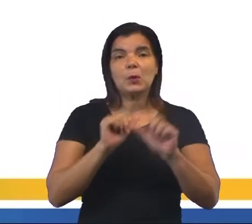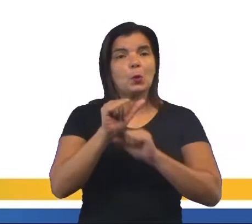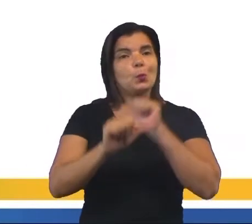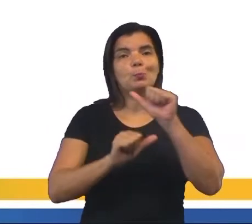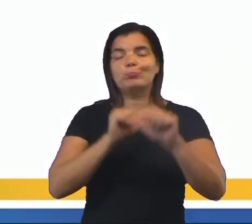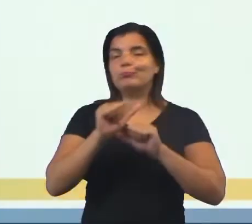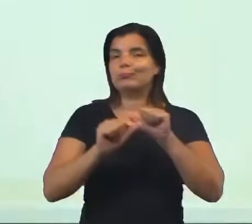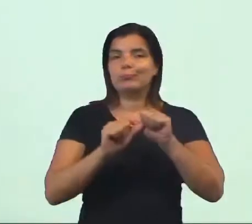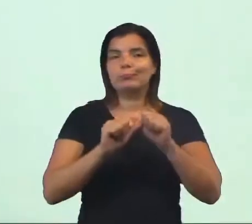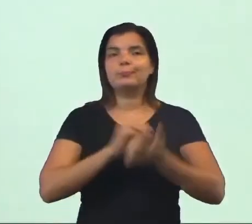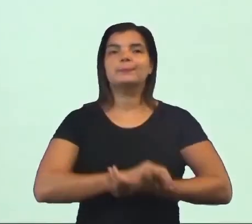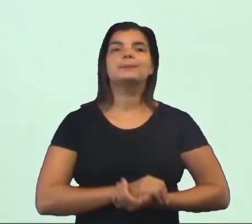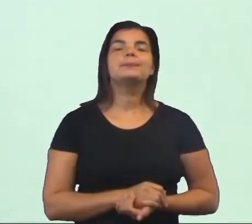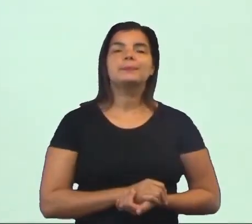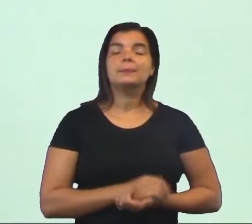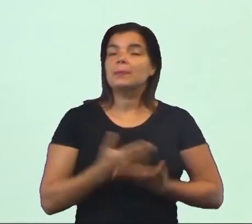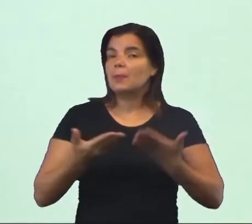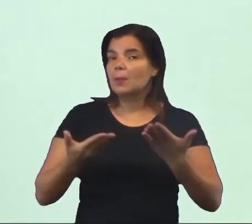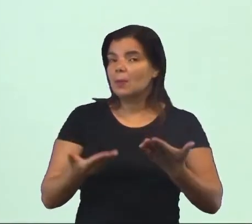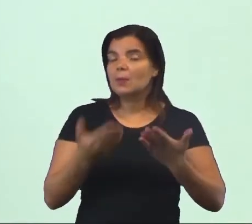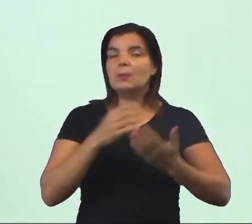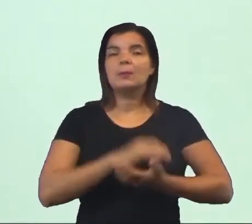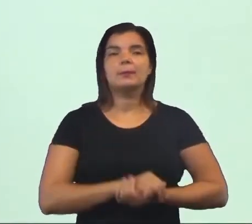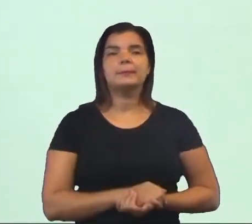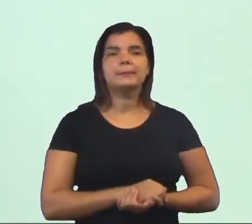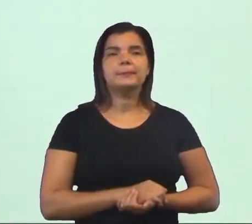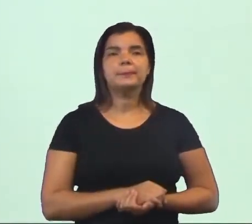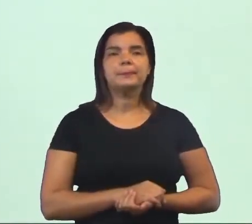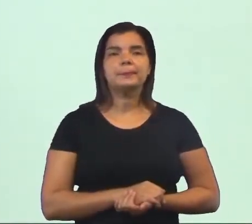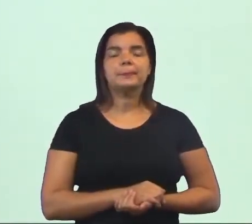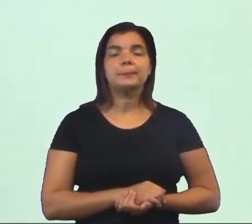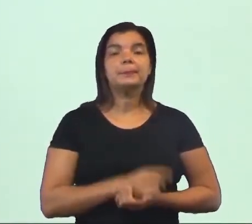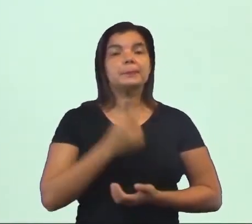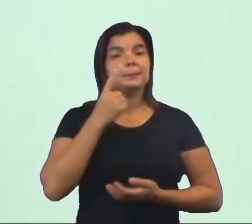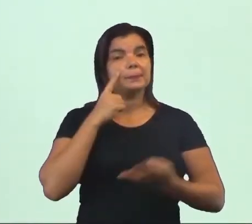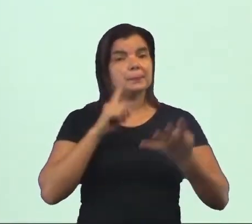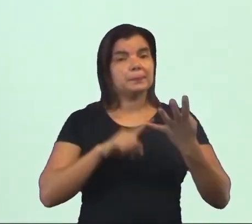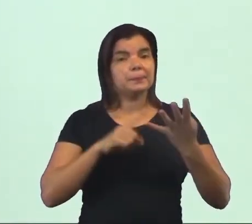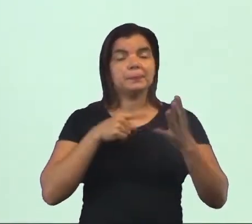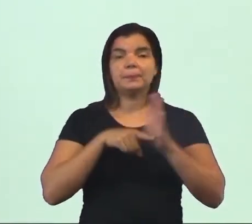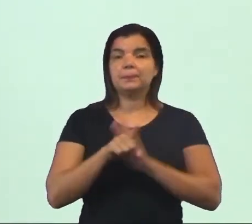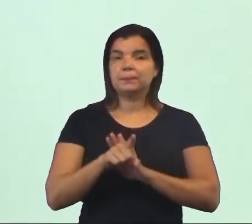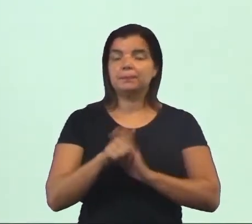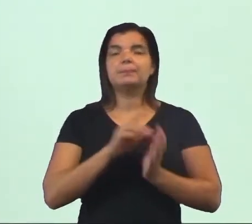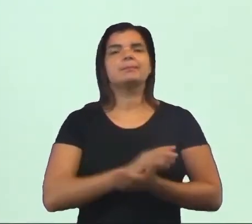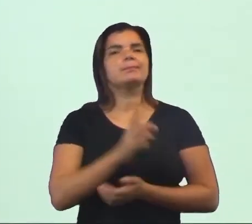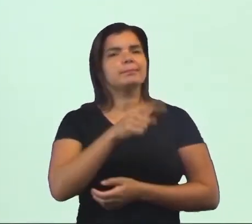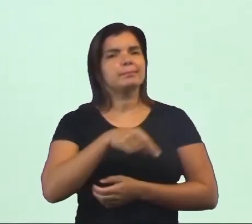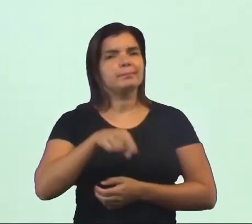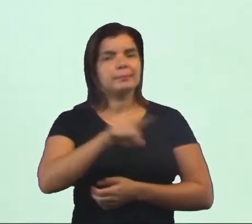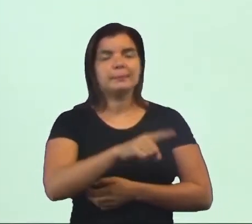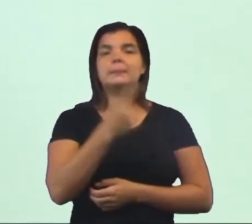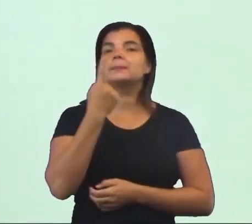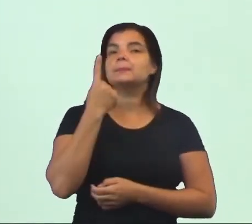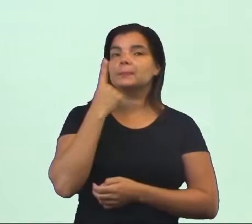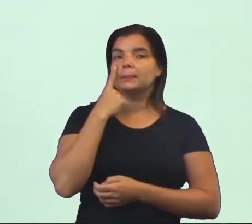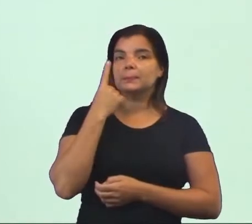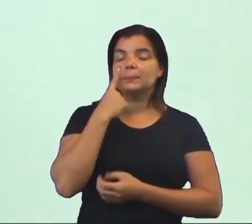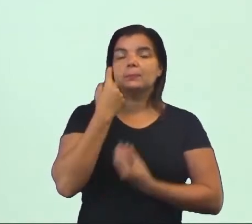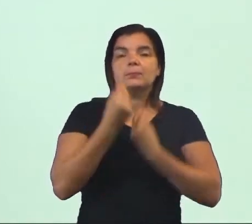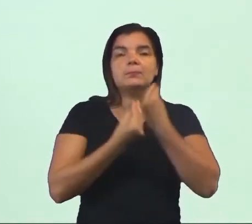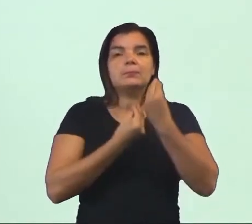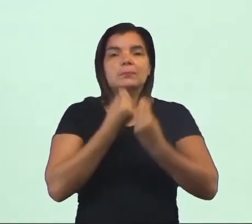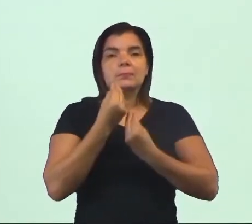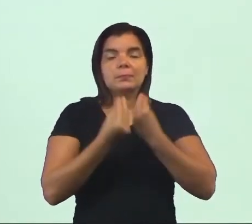o tempo. Agora, gente, vamos à quarta pergunta, para você observar